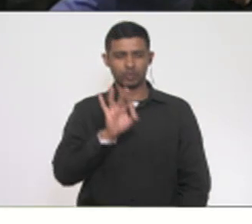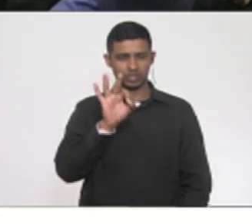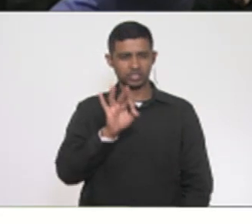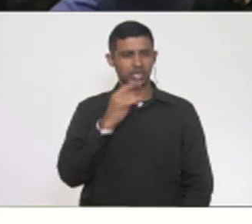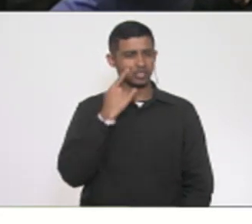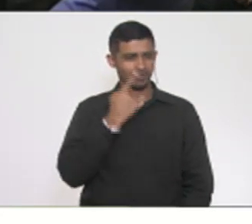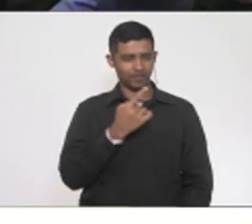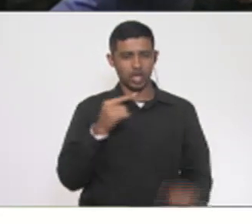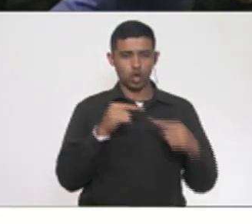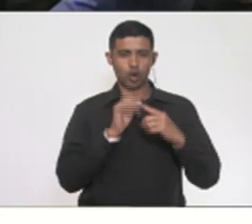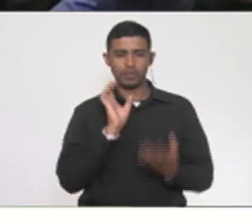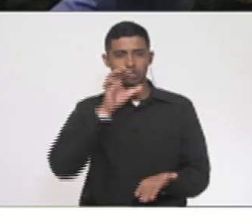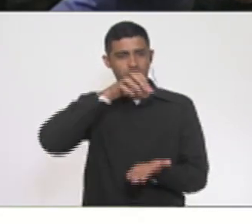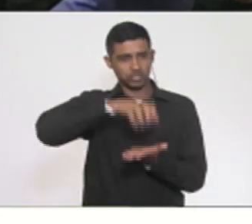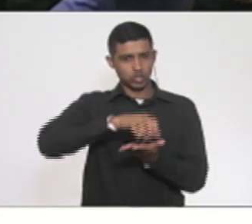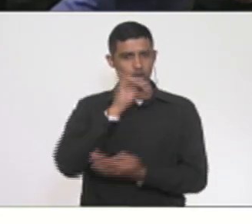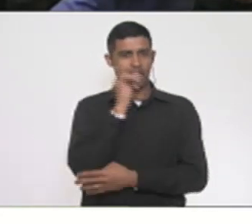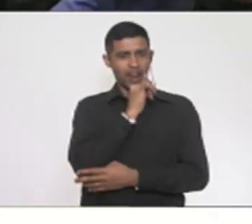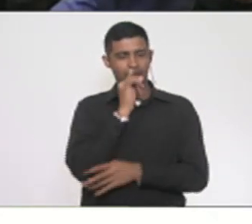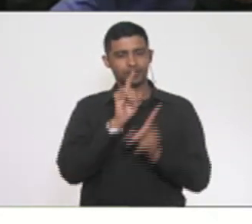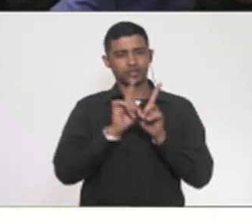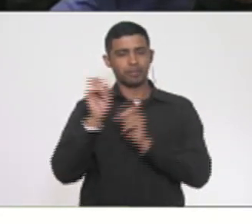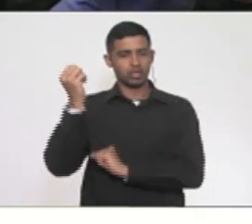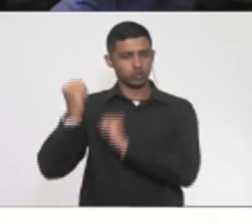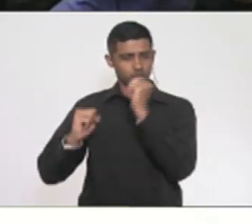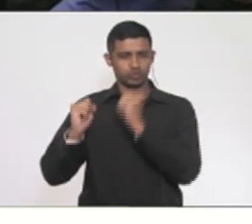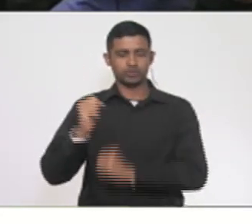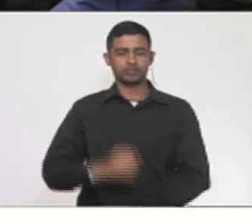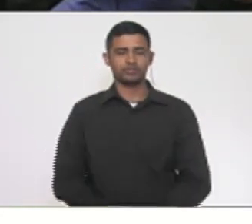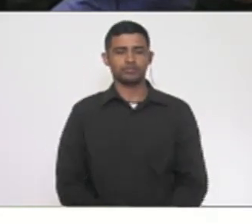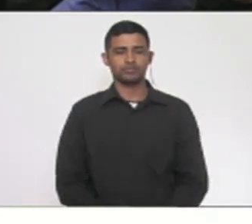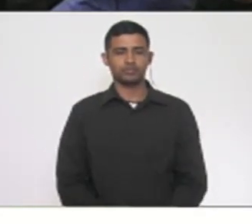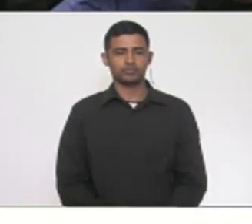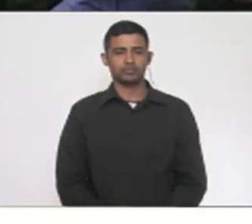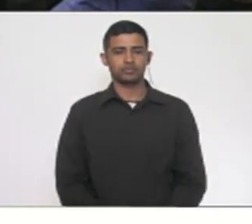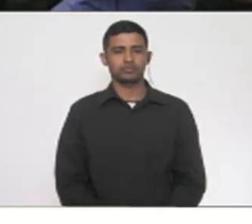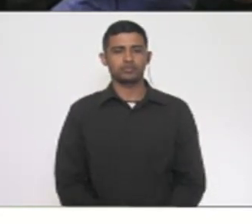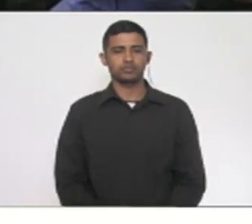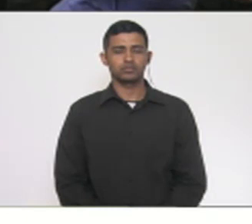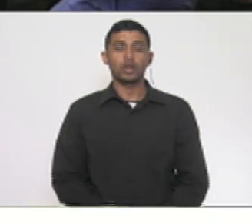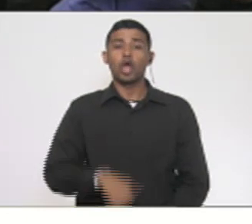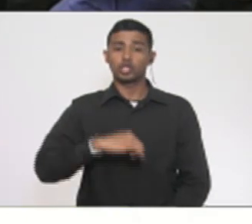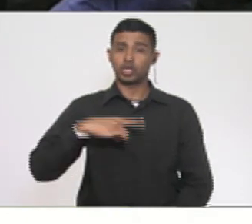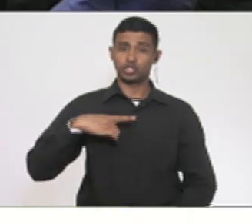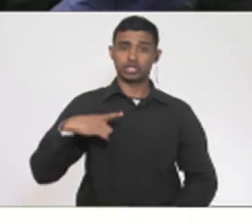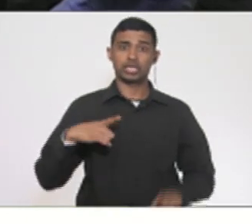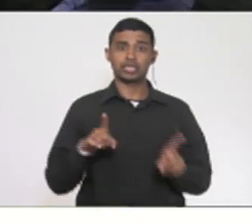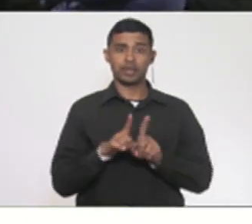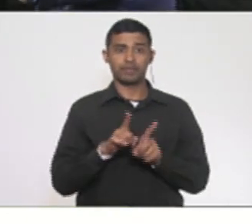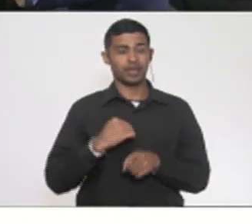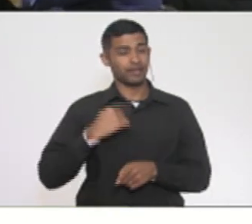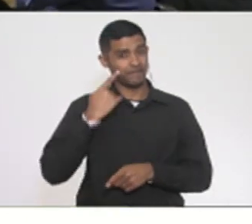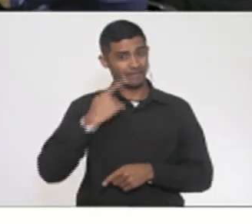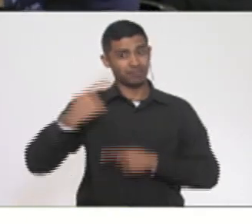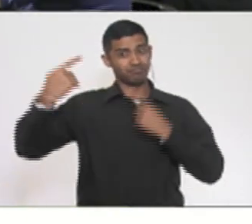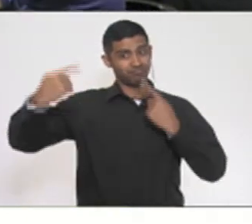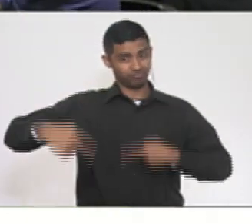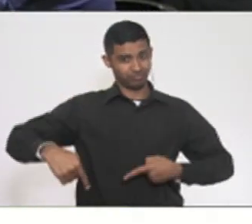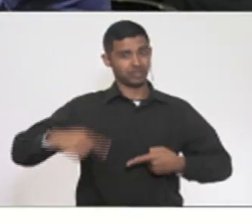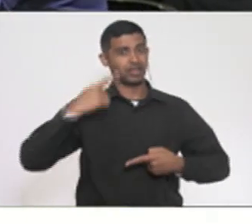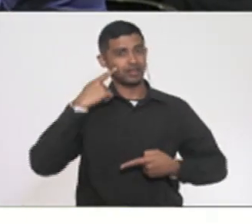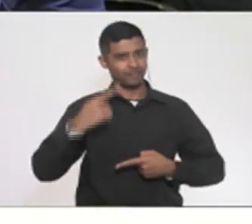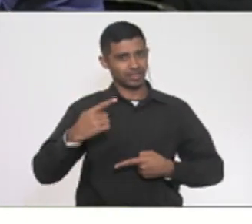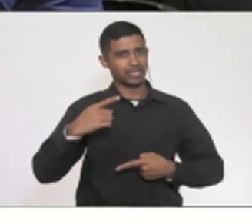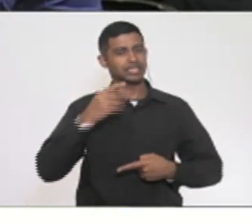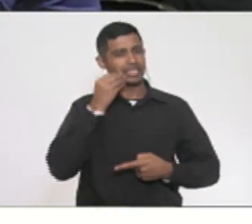gás é no setor elétrico e no setor industrial. Para isso também a gente enfrenta um desafio, que é a harmonização das